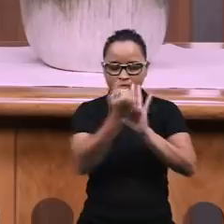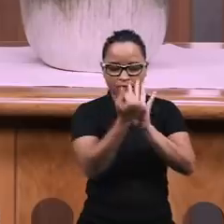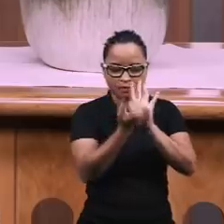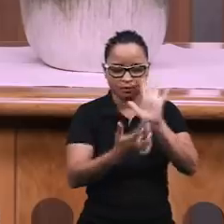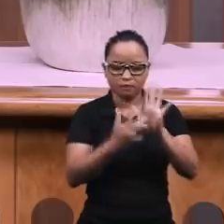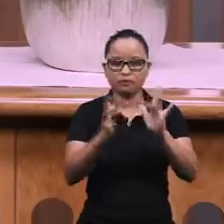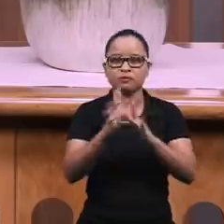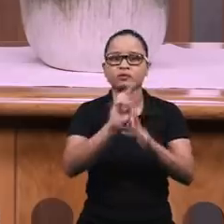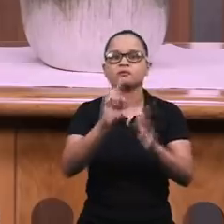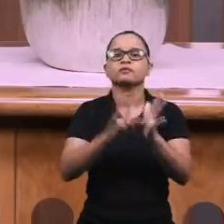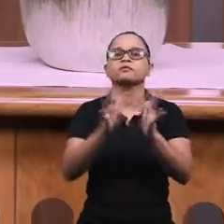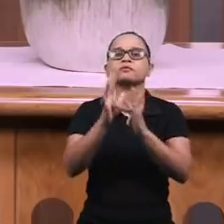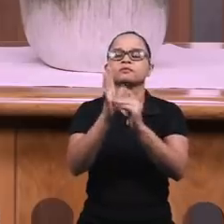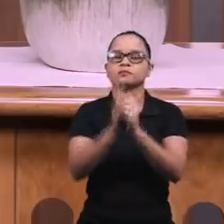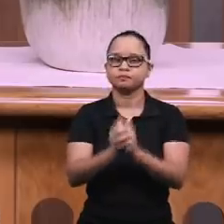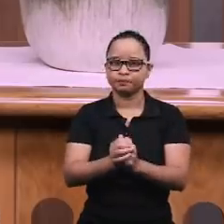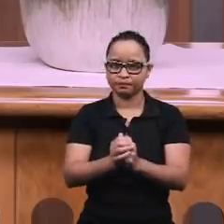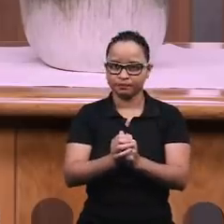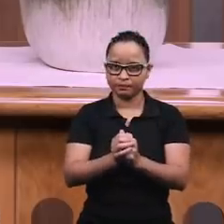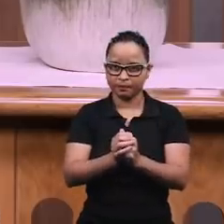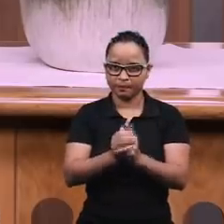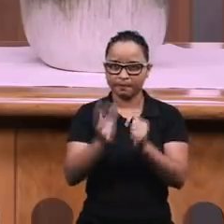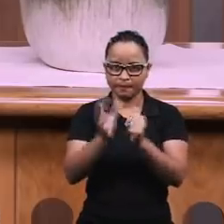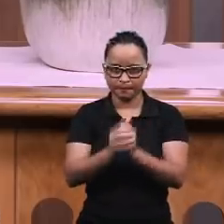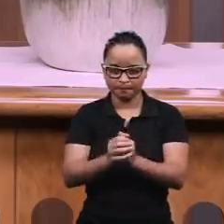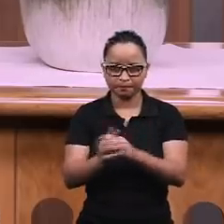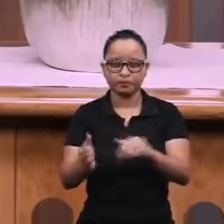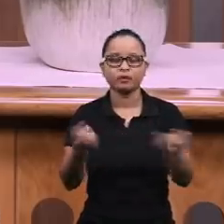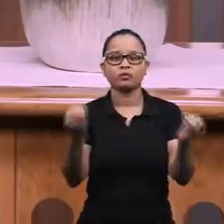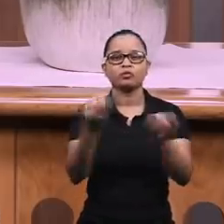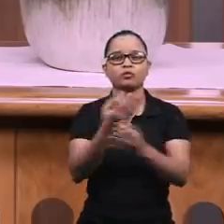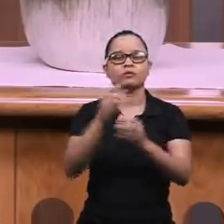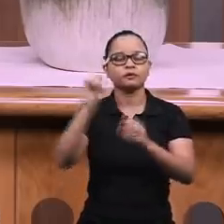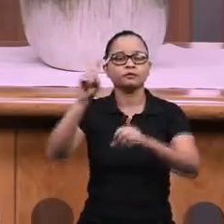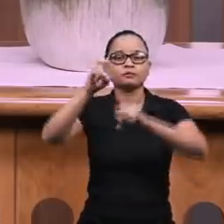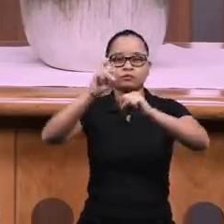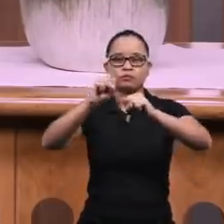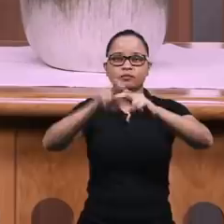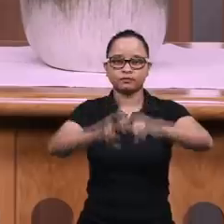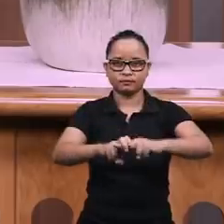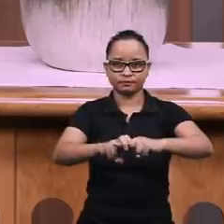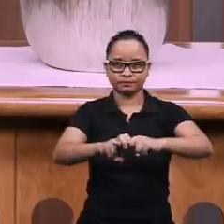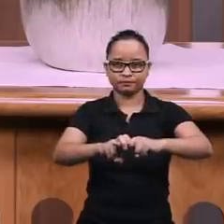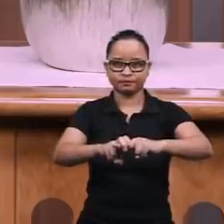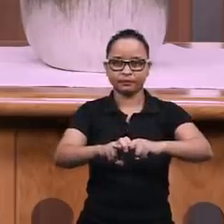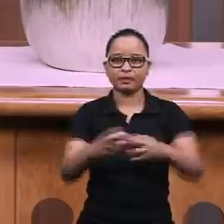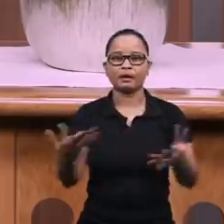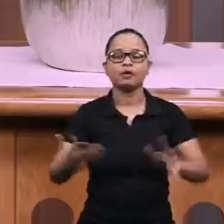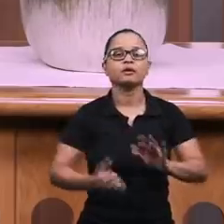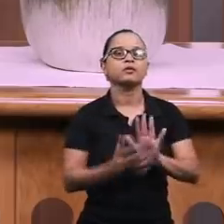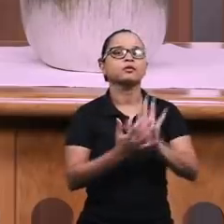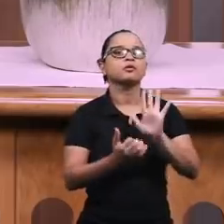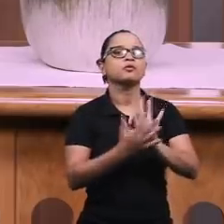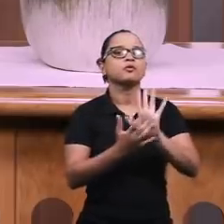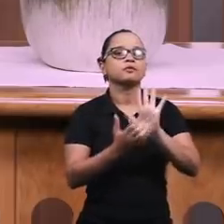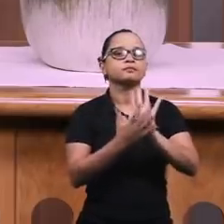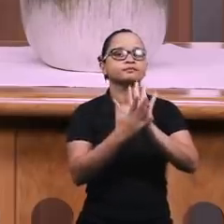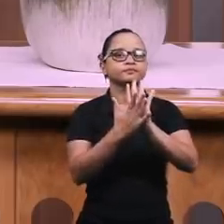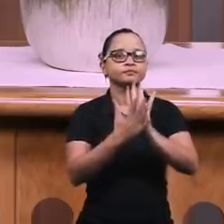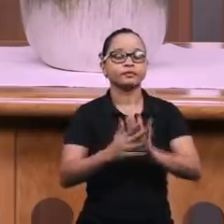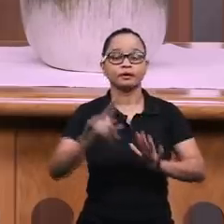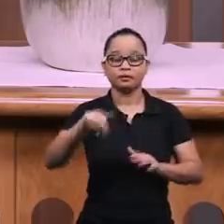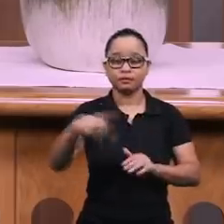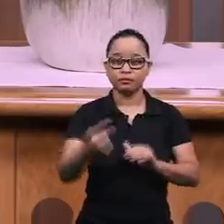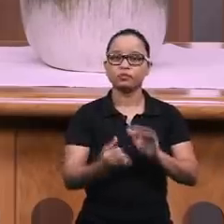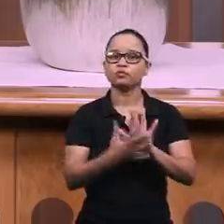sangue e em nome do Senhor Jesus Amém glória a Deus todos podem ser assentar nós vamos agora cantar um louvor e na